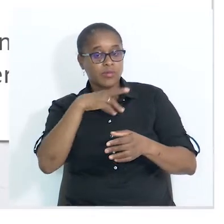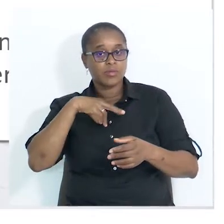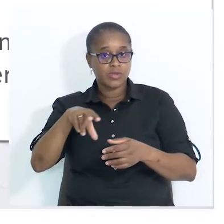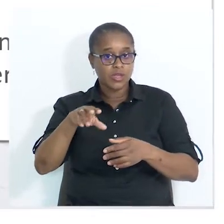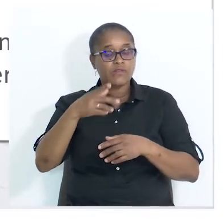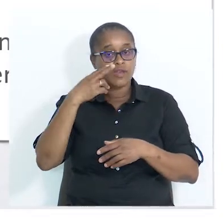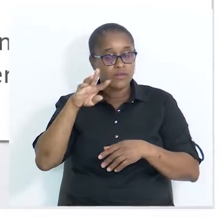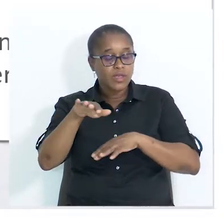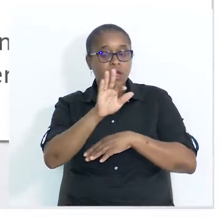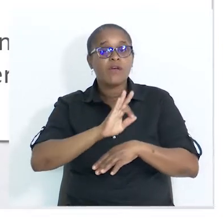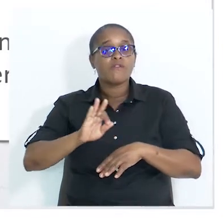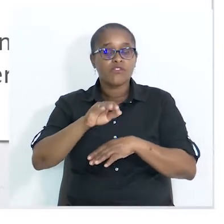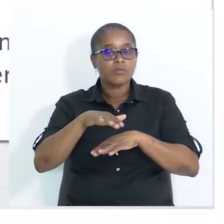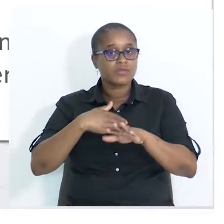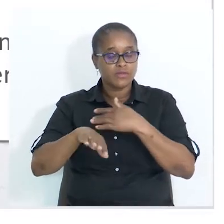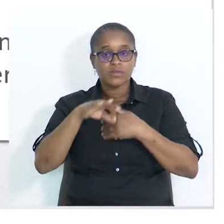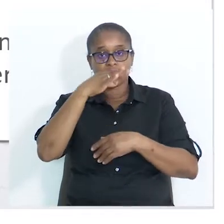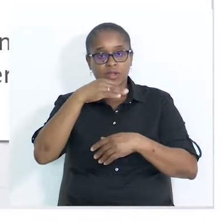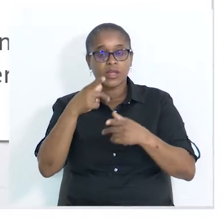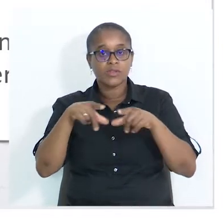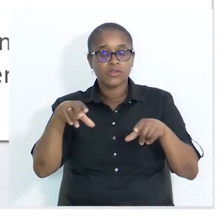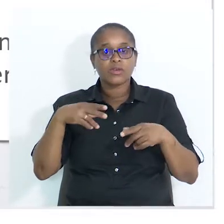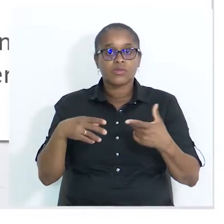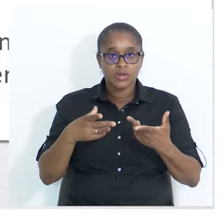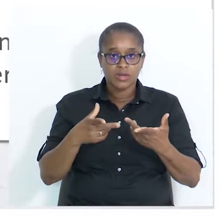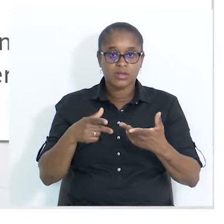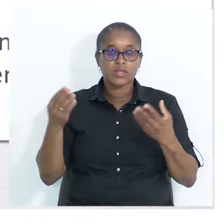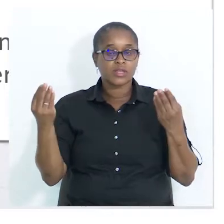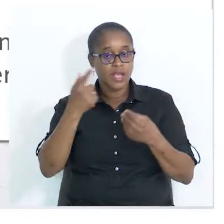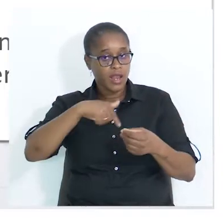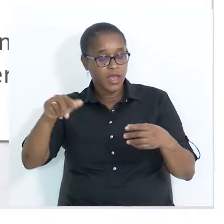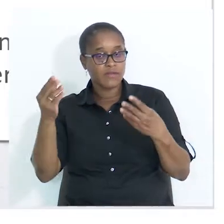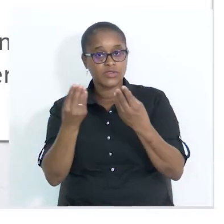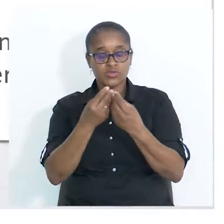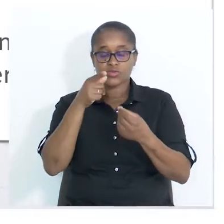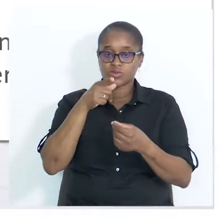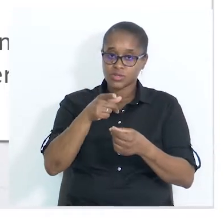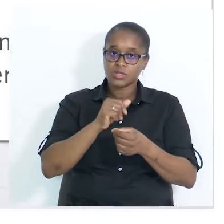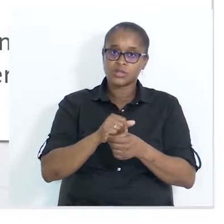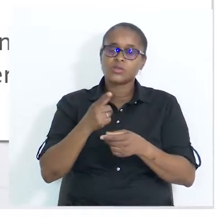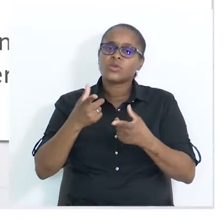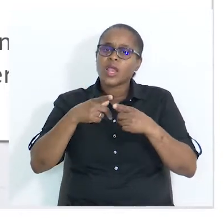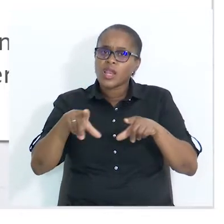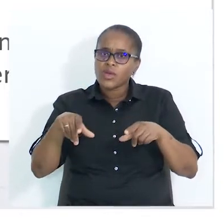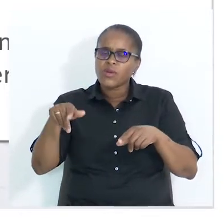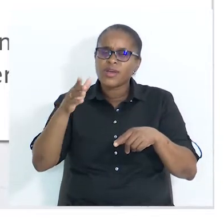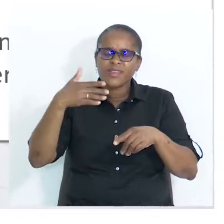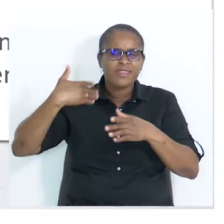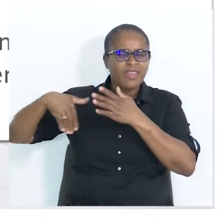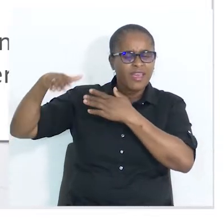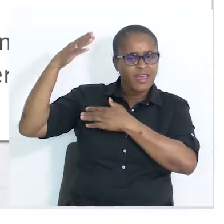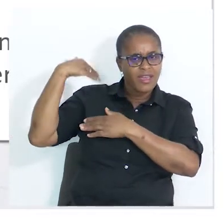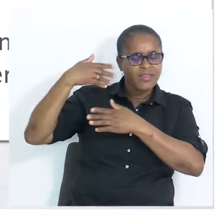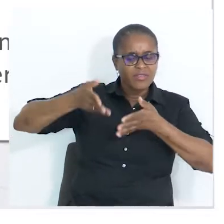de realizar a língua porque está a deslocar. Então leva consigo aquilo que é a sua língua desde a sua